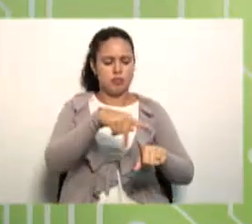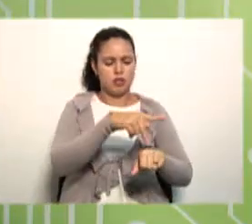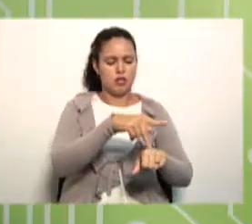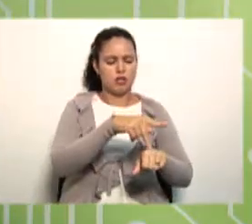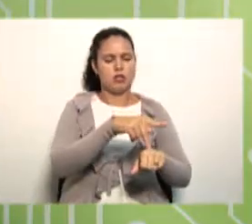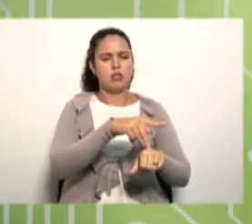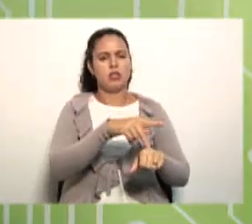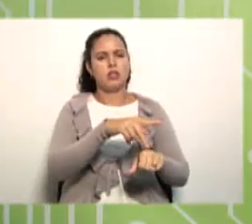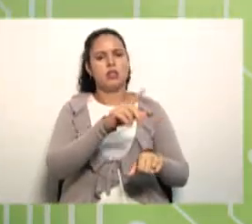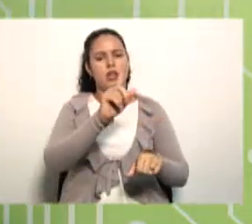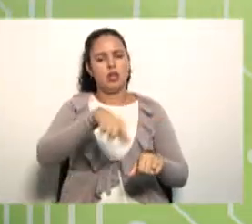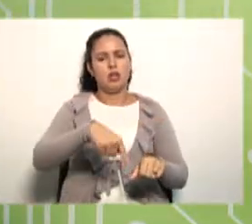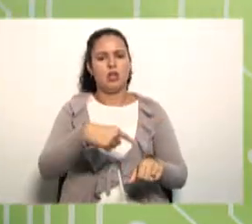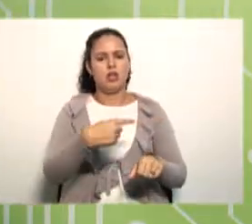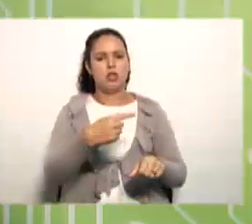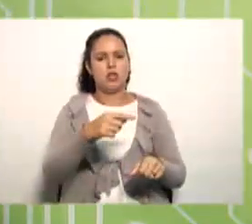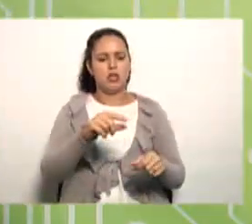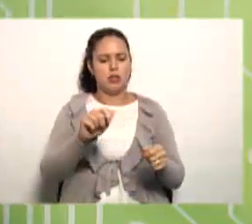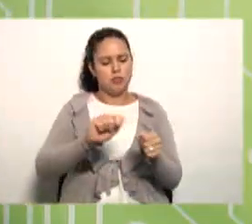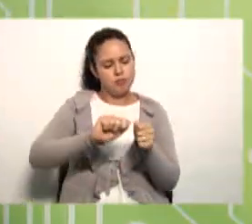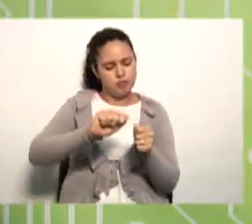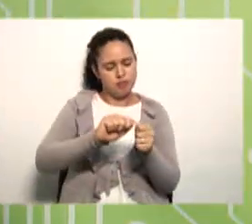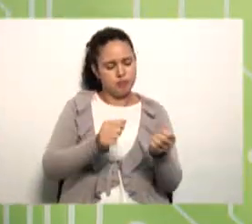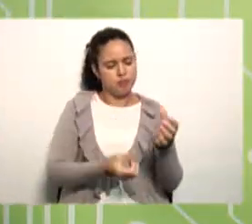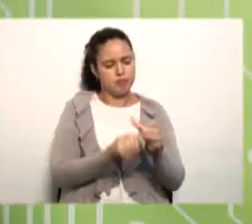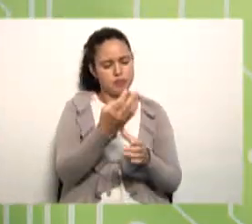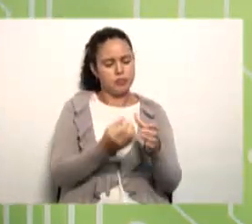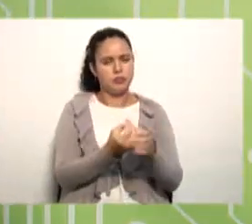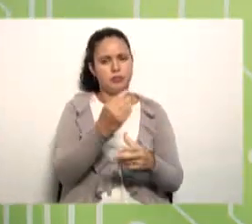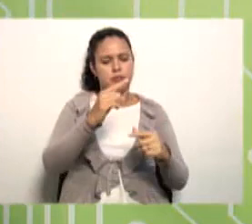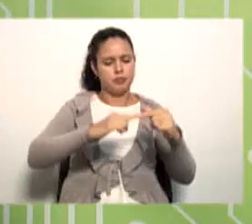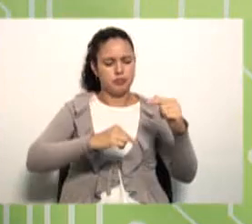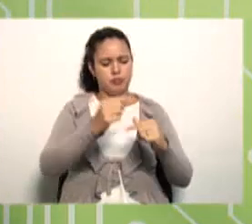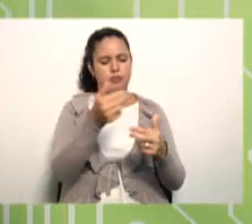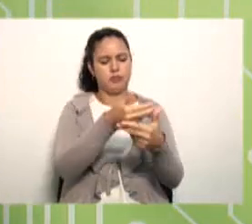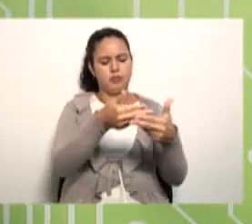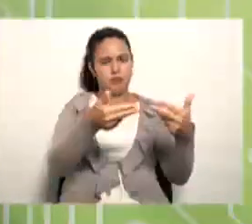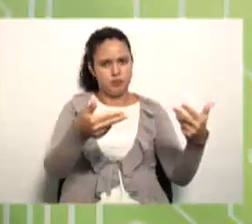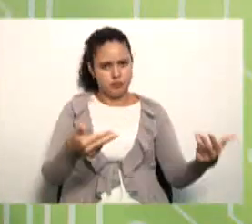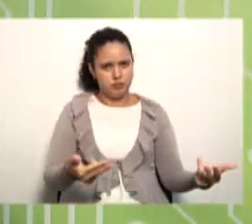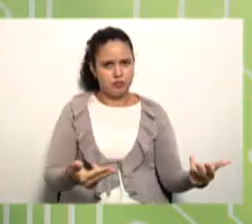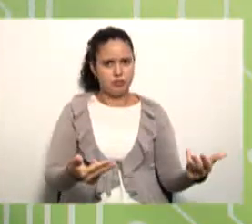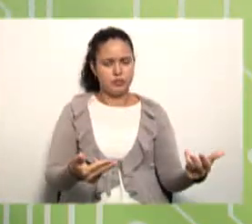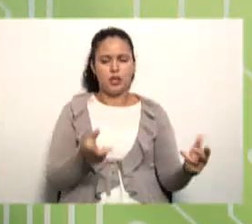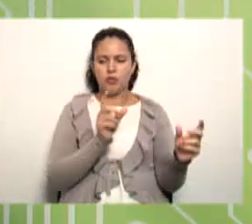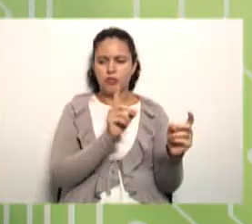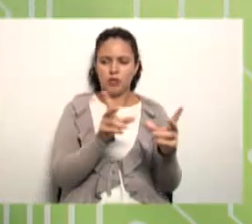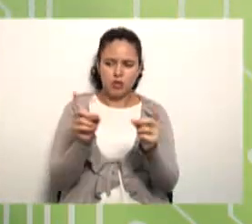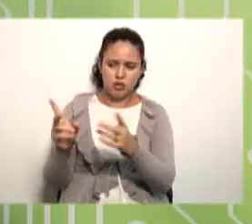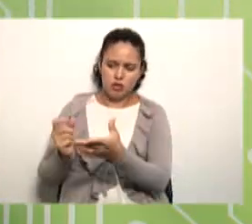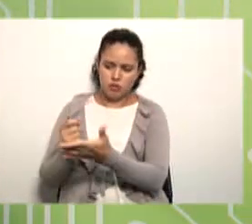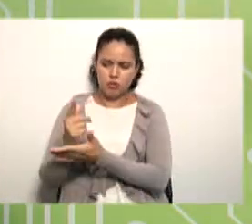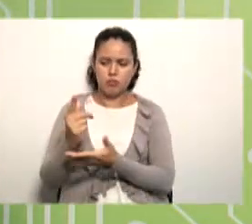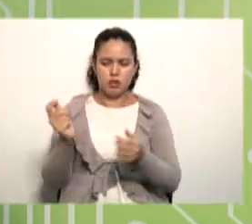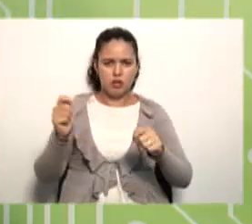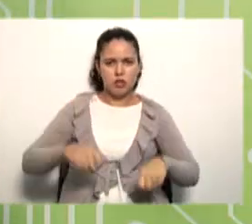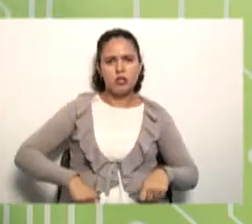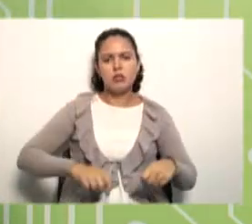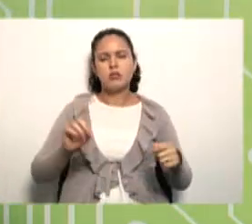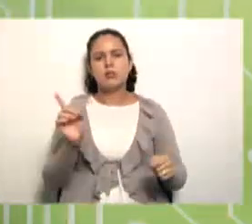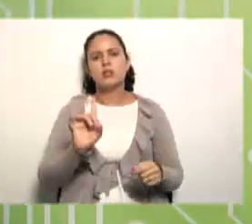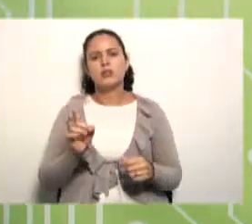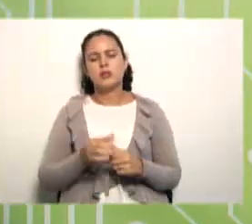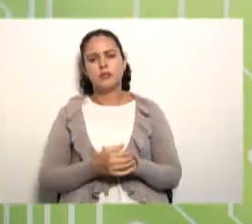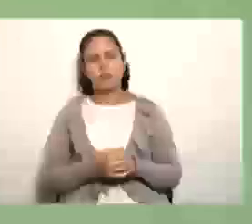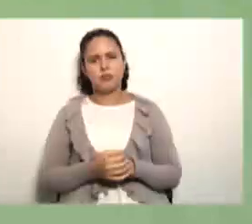e serviços, porque qualidade de vida para a economia é capacidade de consumir bens e serviços.